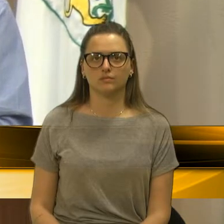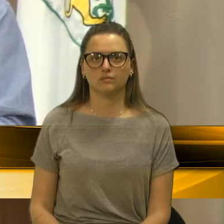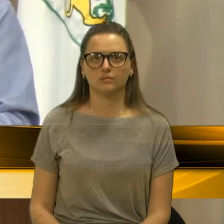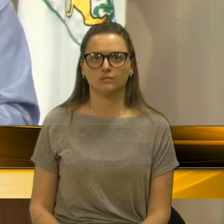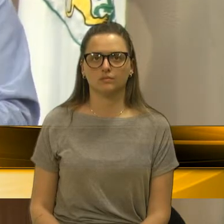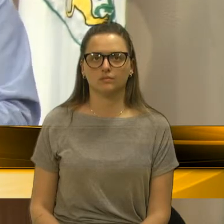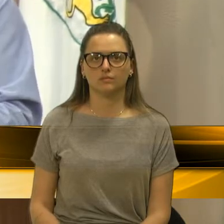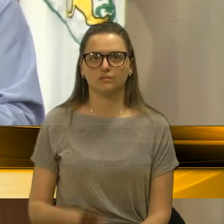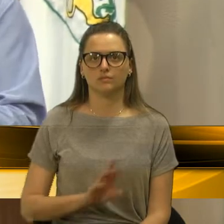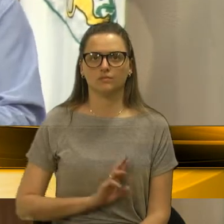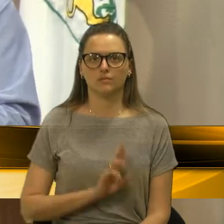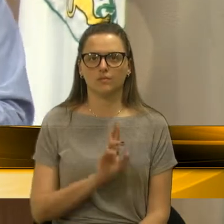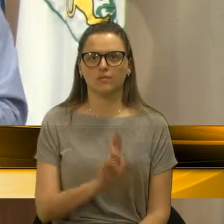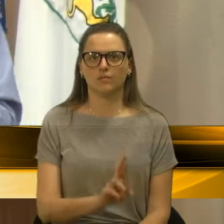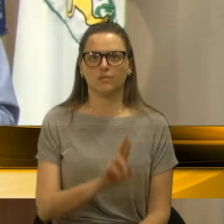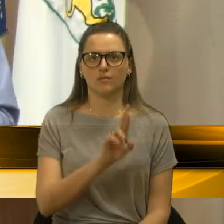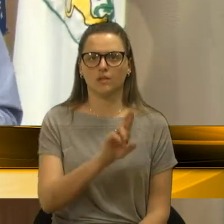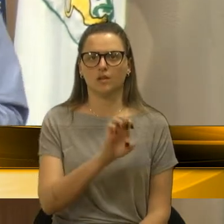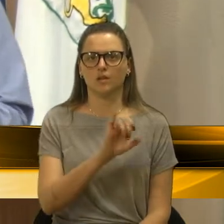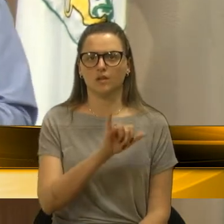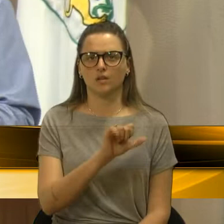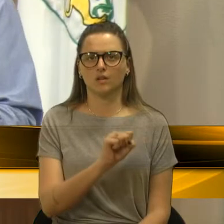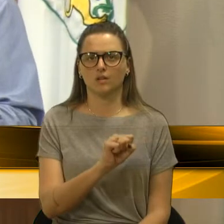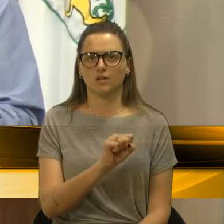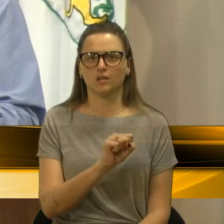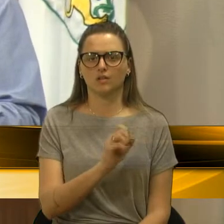senhor Reis, já acho ele aqui,